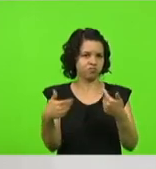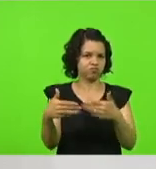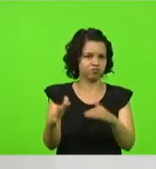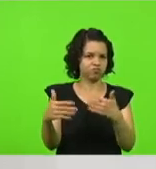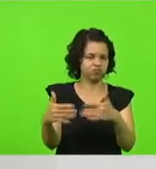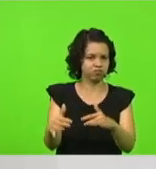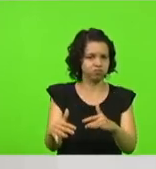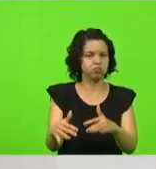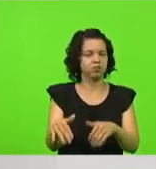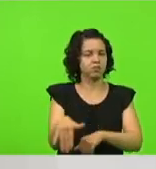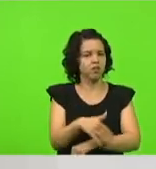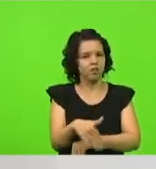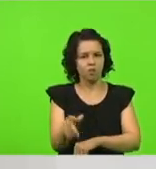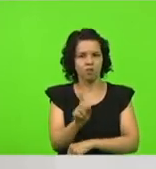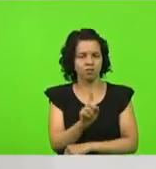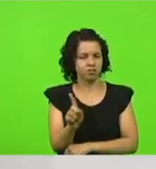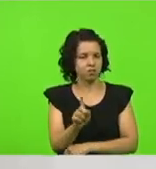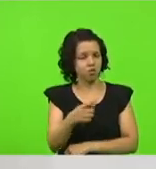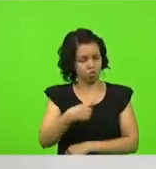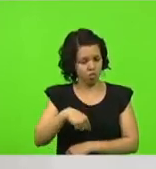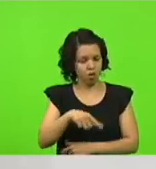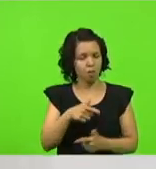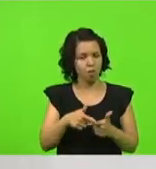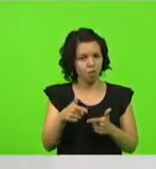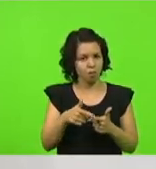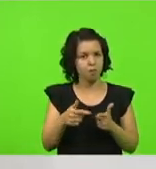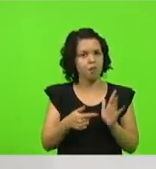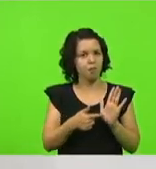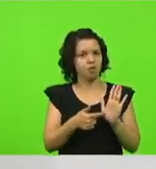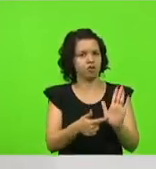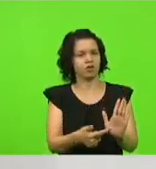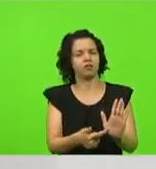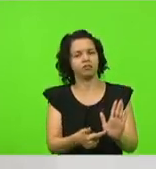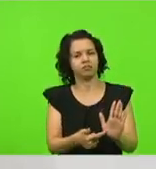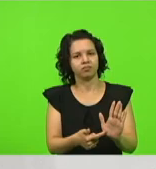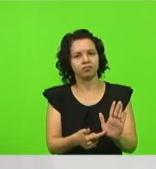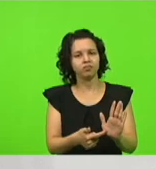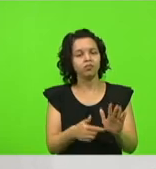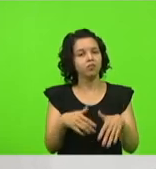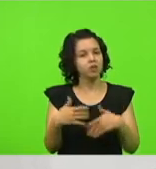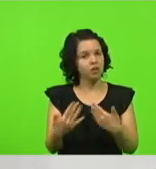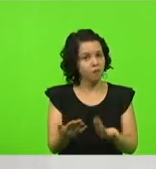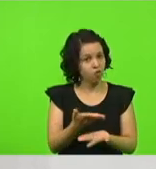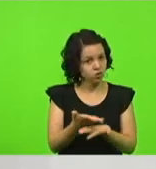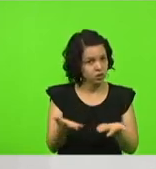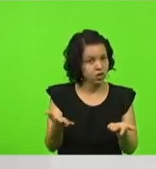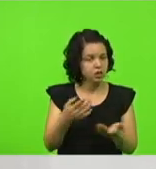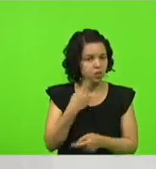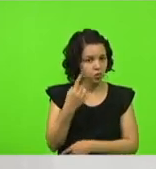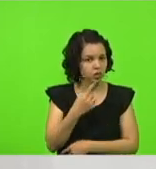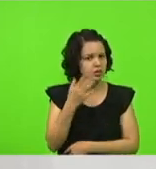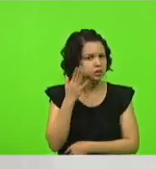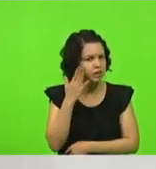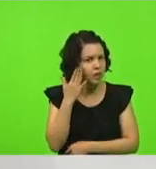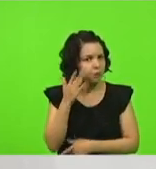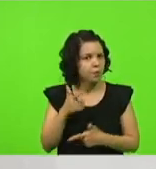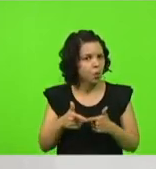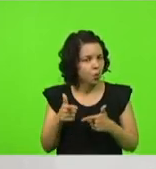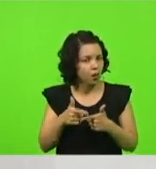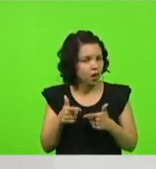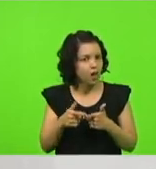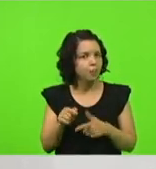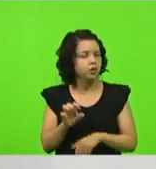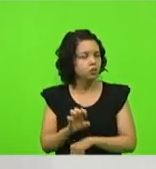na rua. O problema é nós mostrarmos isso. Então, se vocês, deputados, souberem de algum problema no Estado,